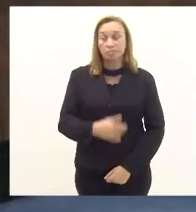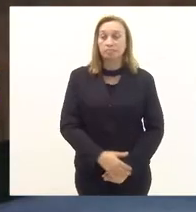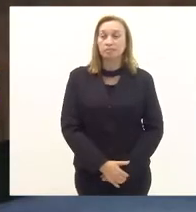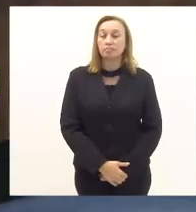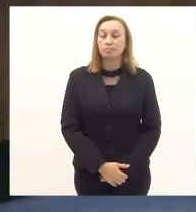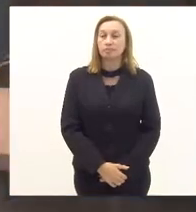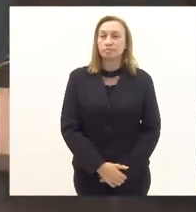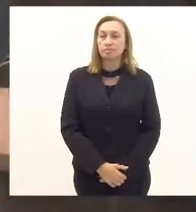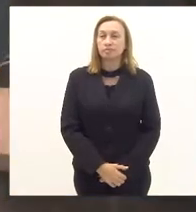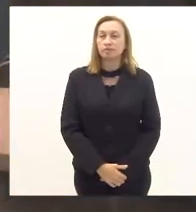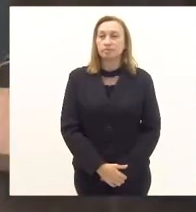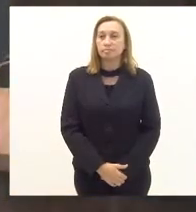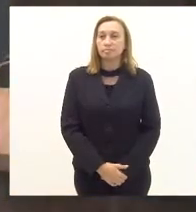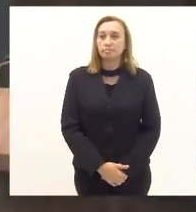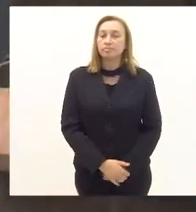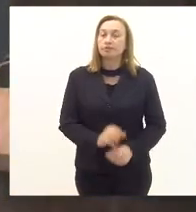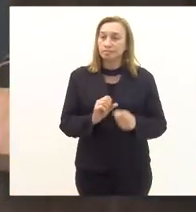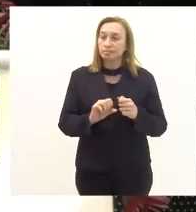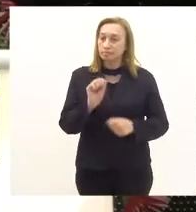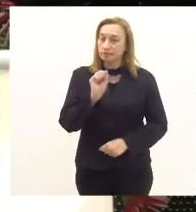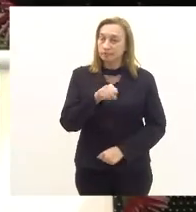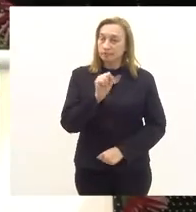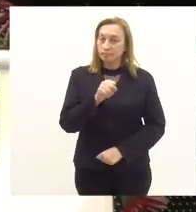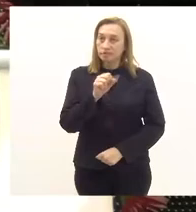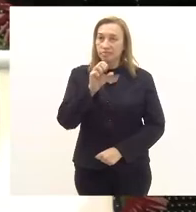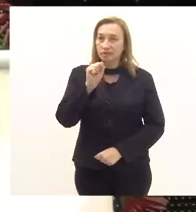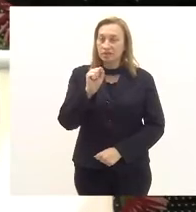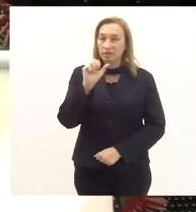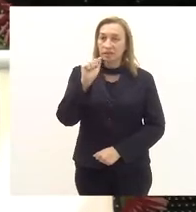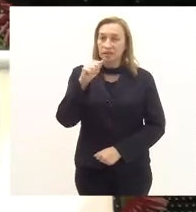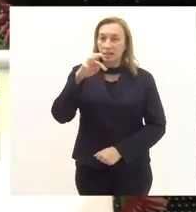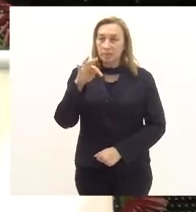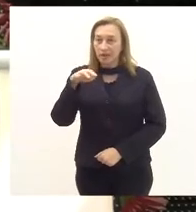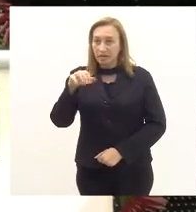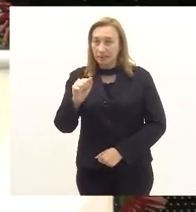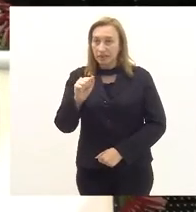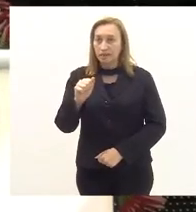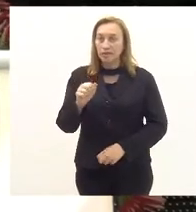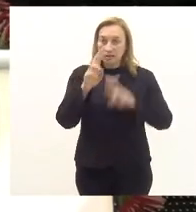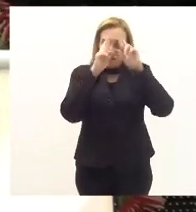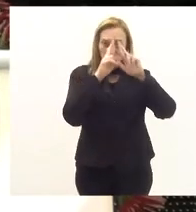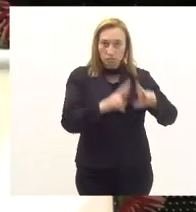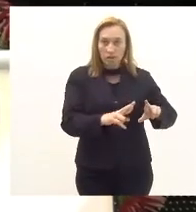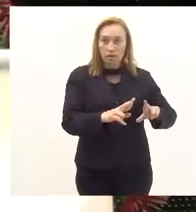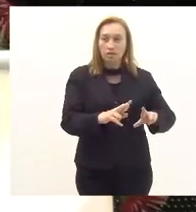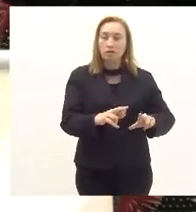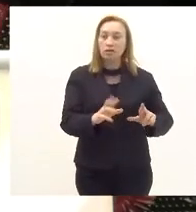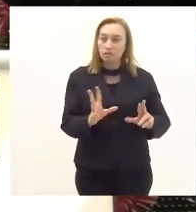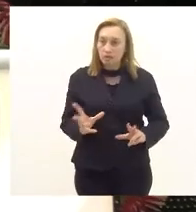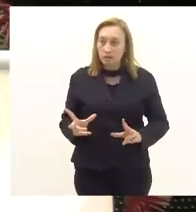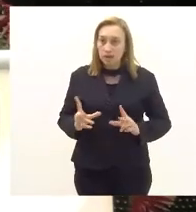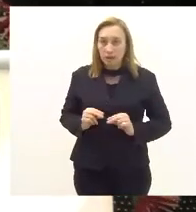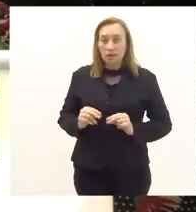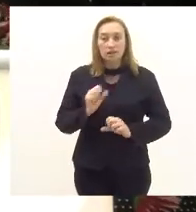Nós vamos fazer isso, sim. Samantha merece nosso respeito. A